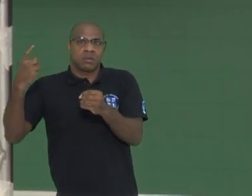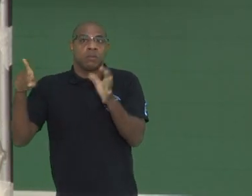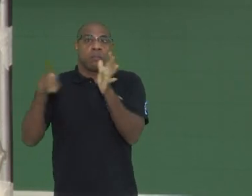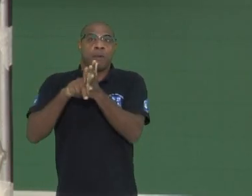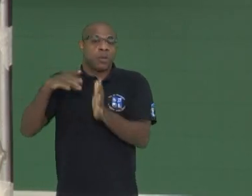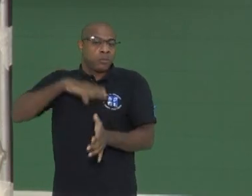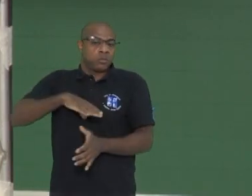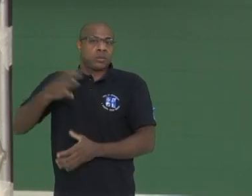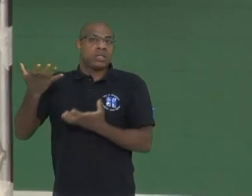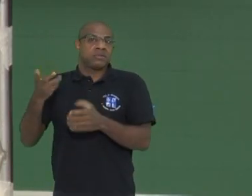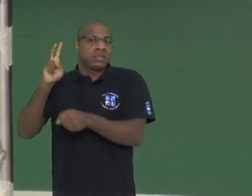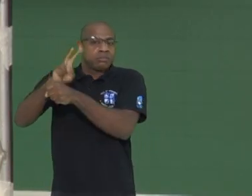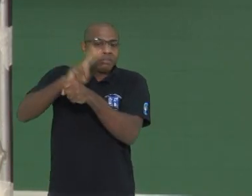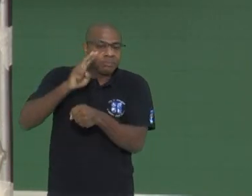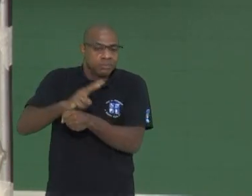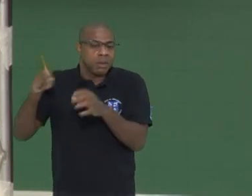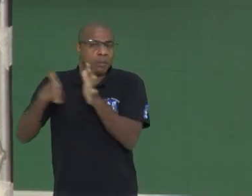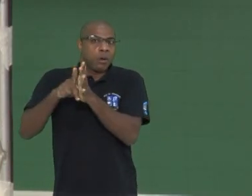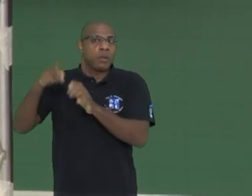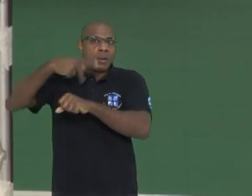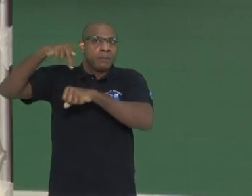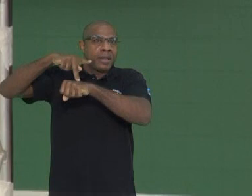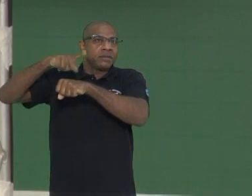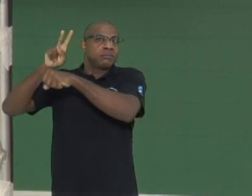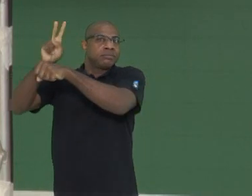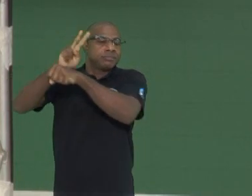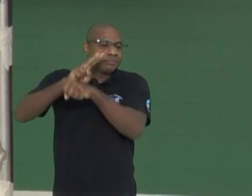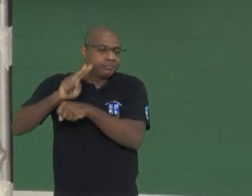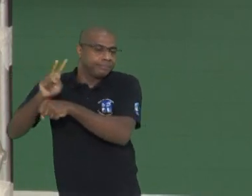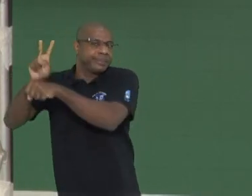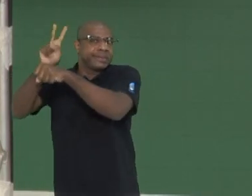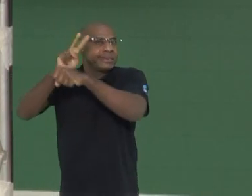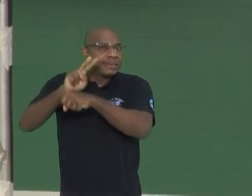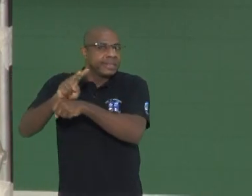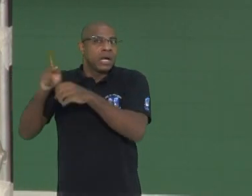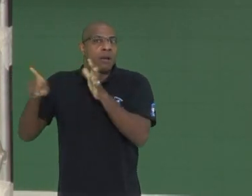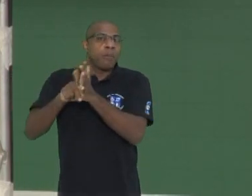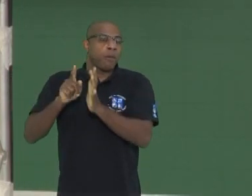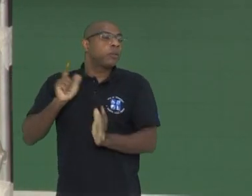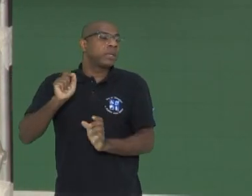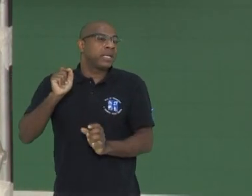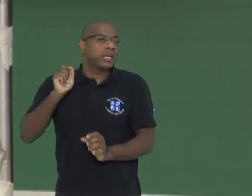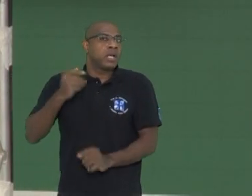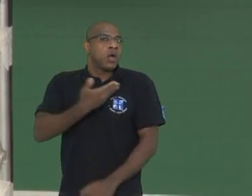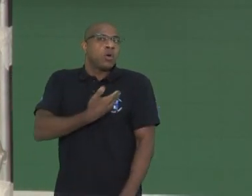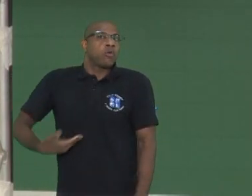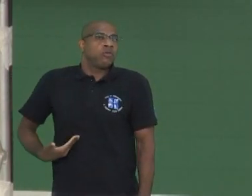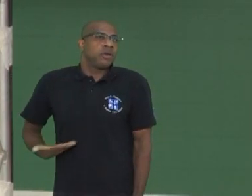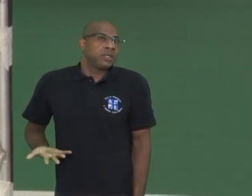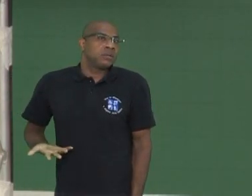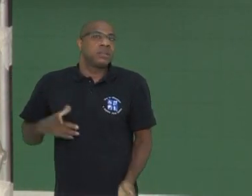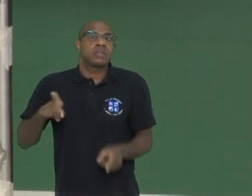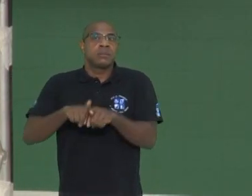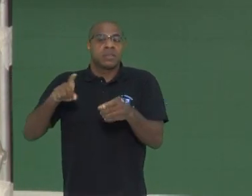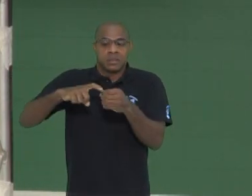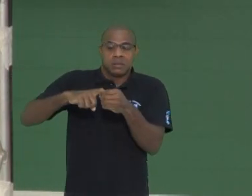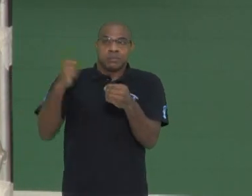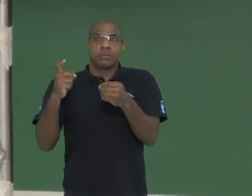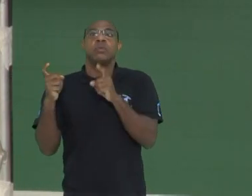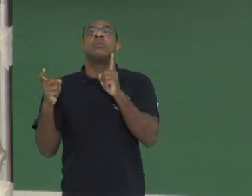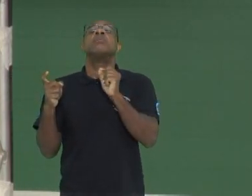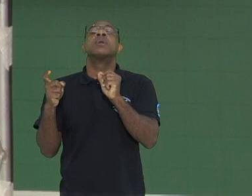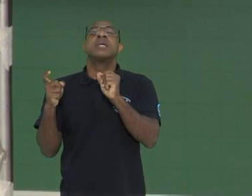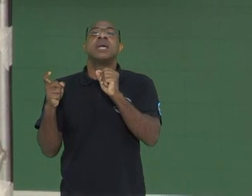país, certo? Essa restauração, esse retorno do português ao seu próprio governo, e também a independência dos Estados